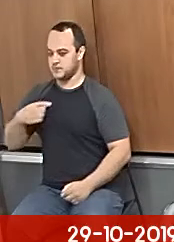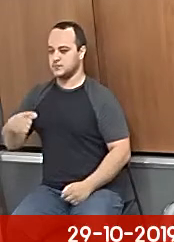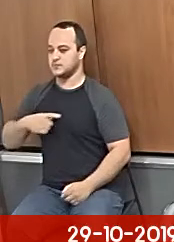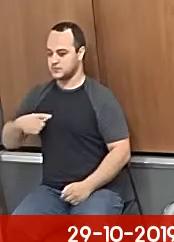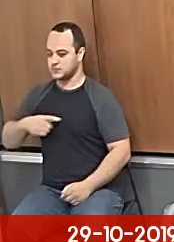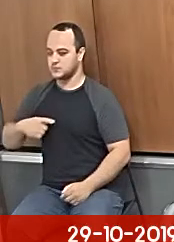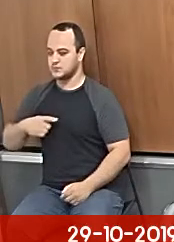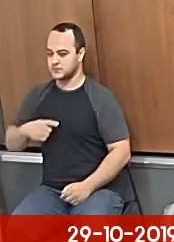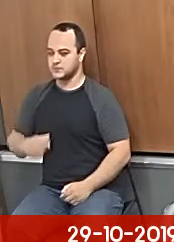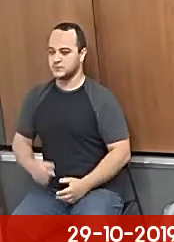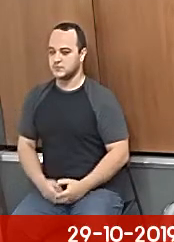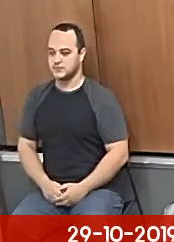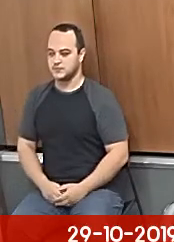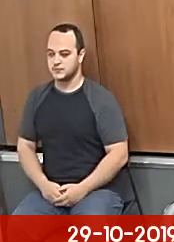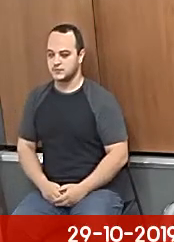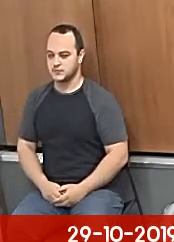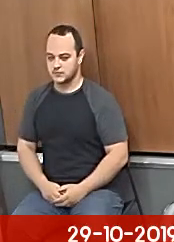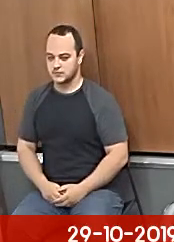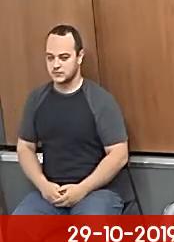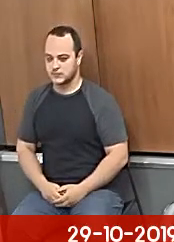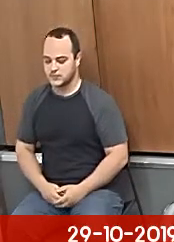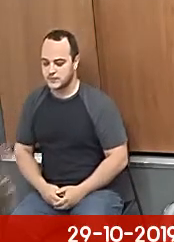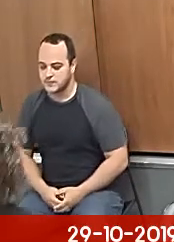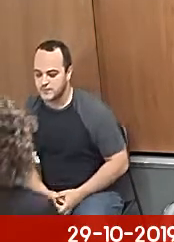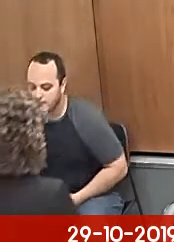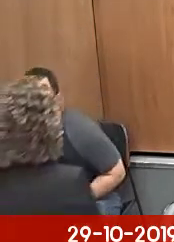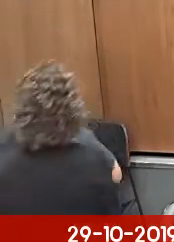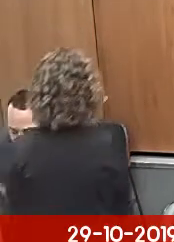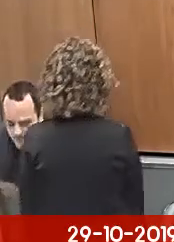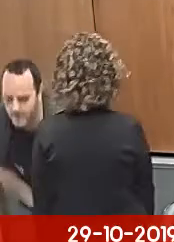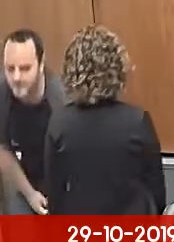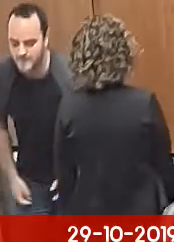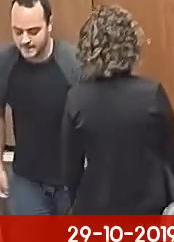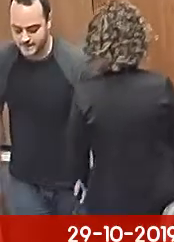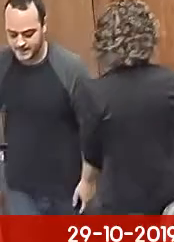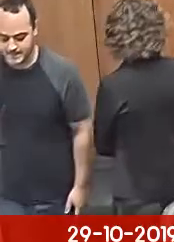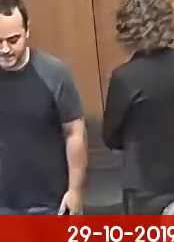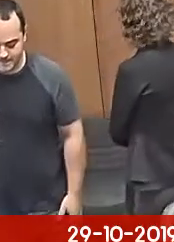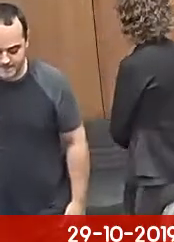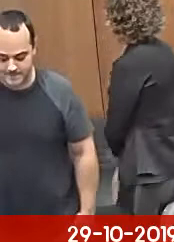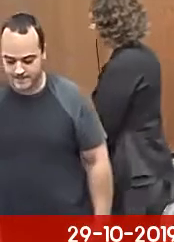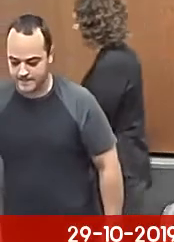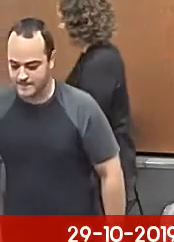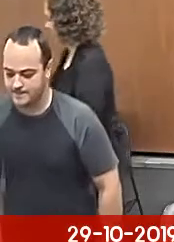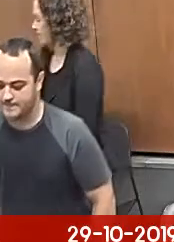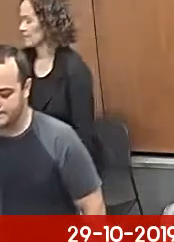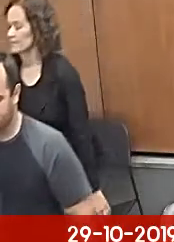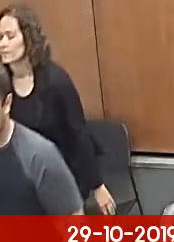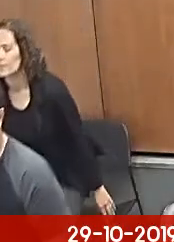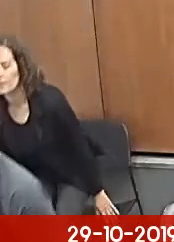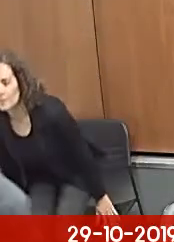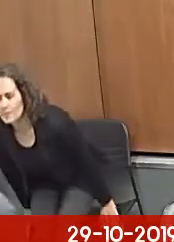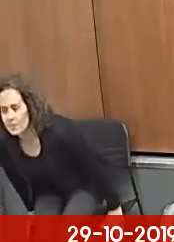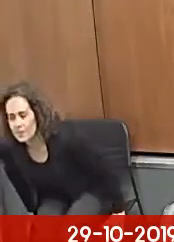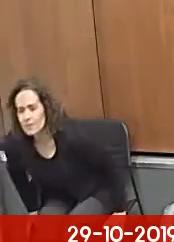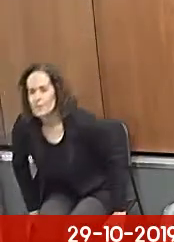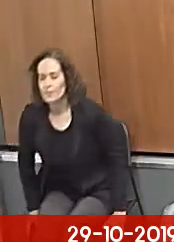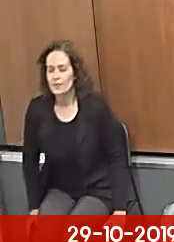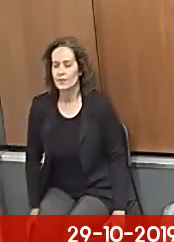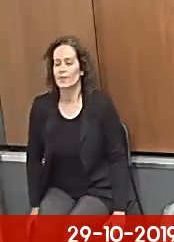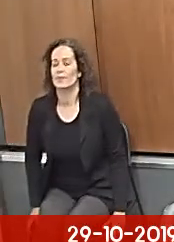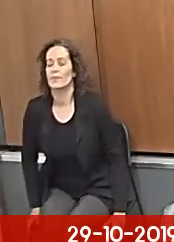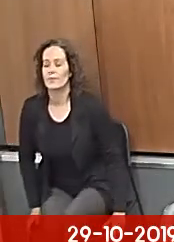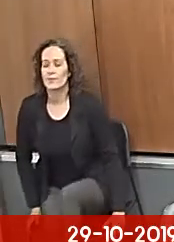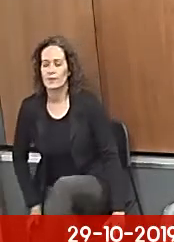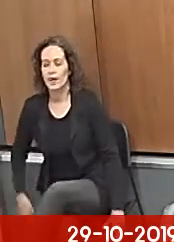vamos levar esse assunto para a reunião de diretoria. Eu acredito que, em novas oportunidades, ele vai estar presente. Nós estamos lá de